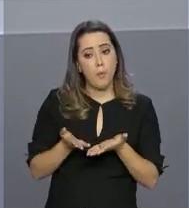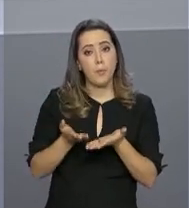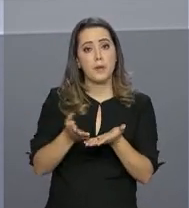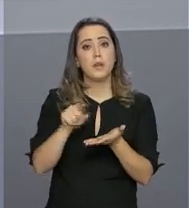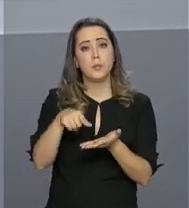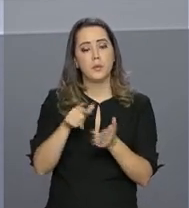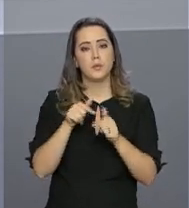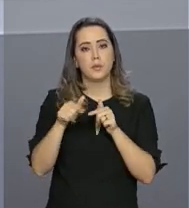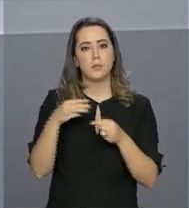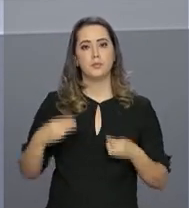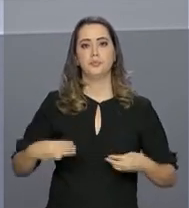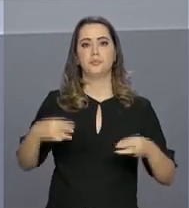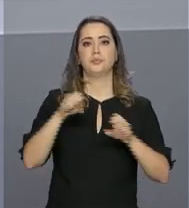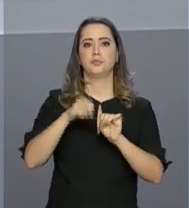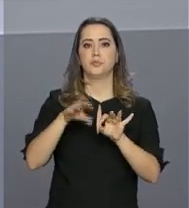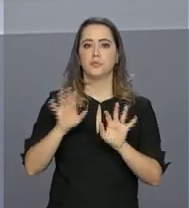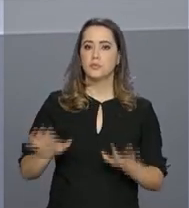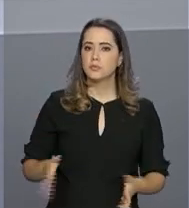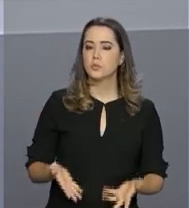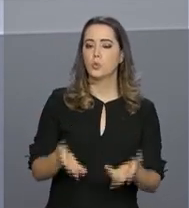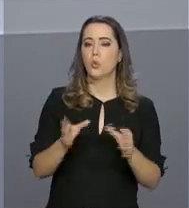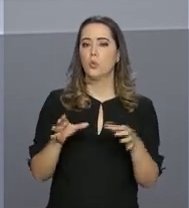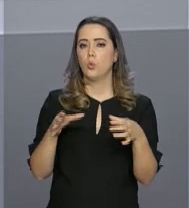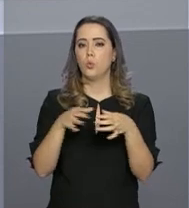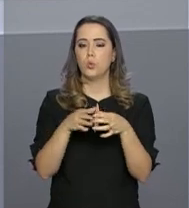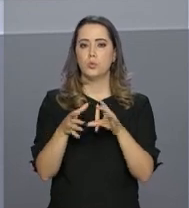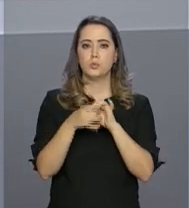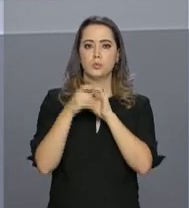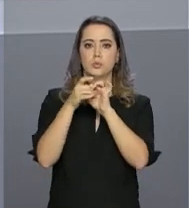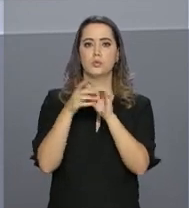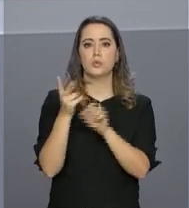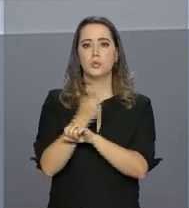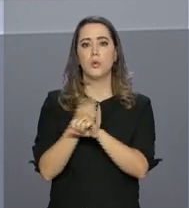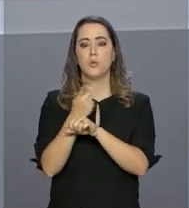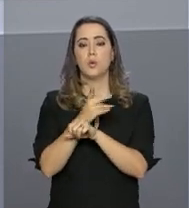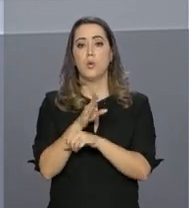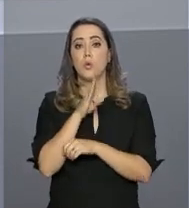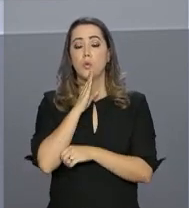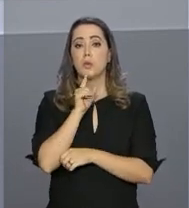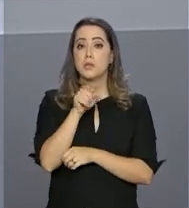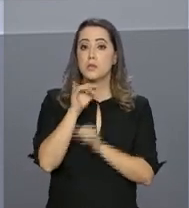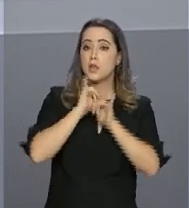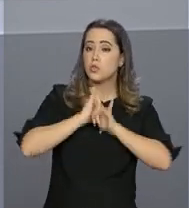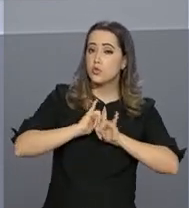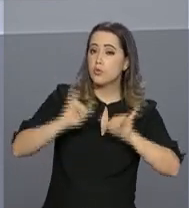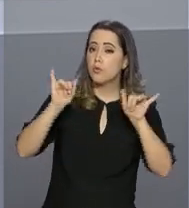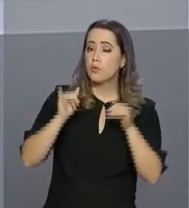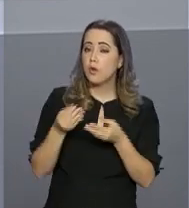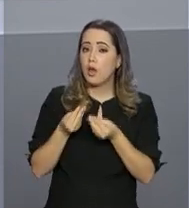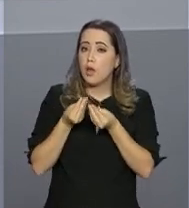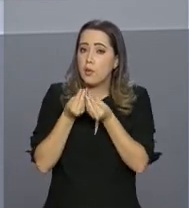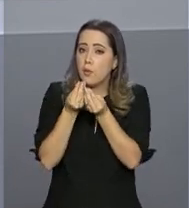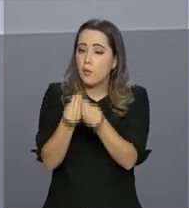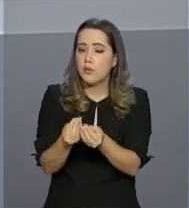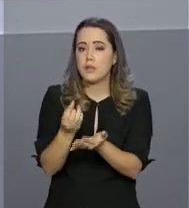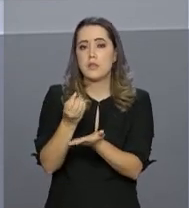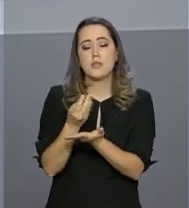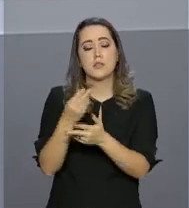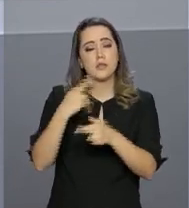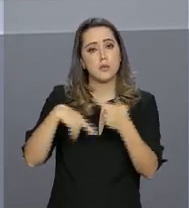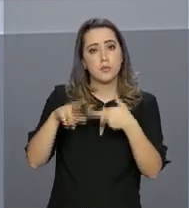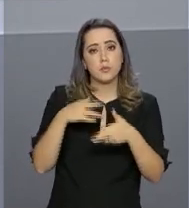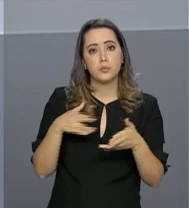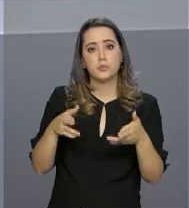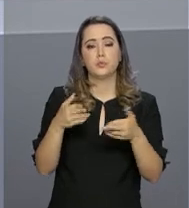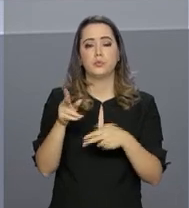iniciativa do Ministério da Educação com instituições parceiras que busca reconhecer, divulgar e premiar o trabalho de professores de